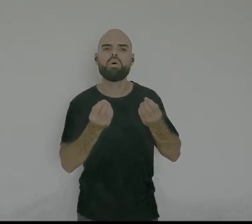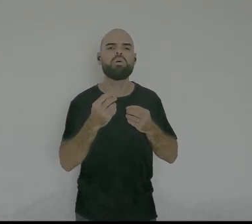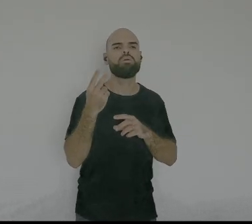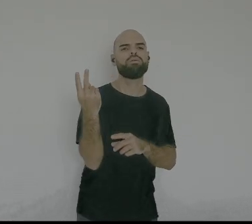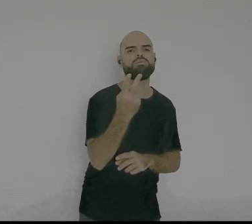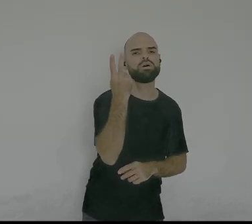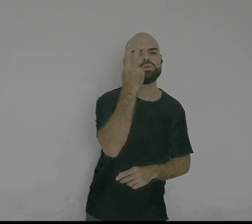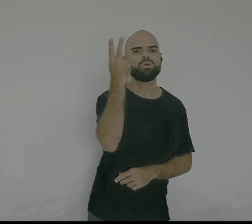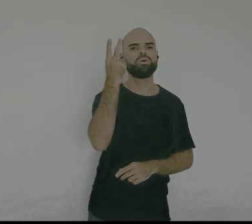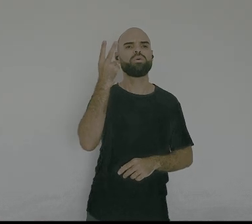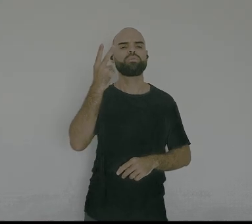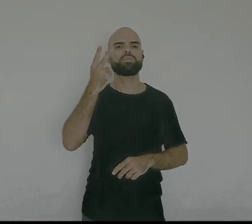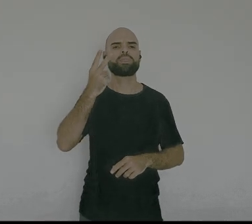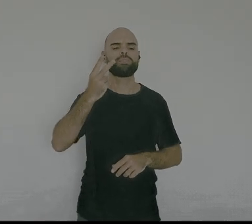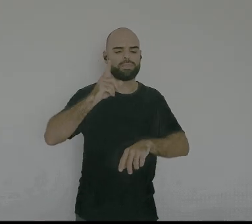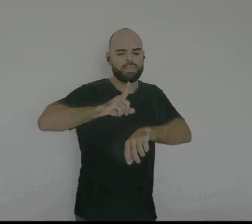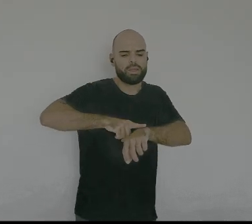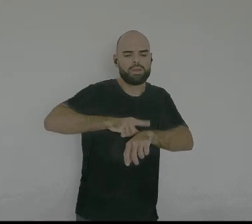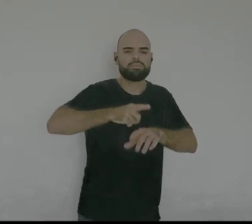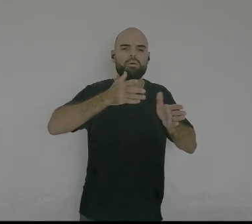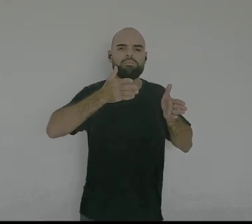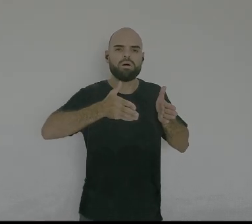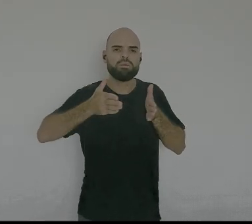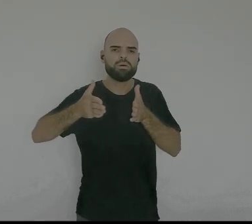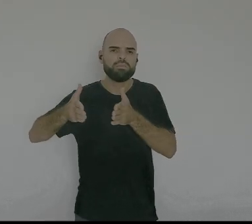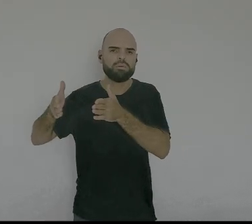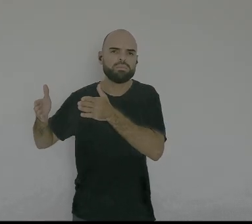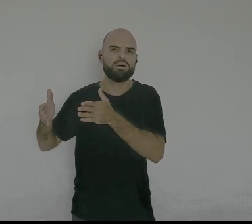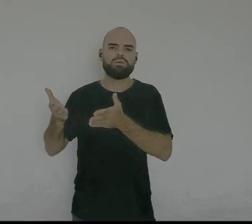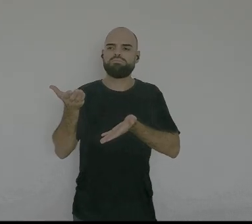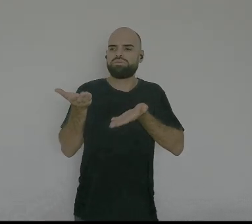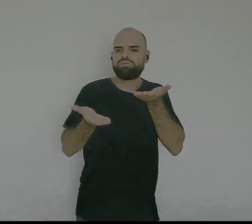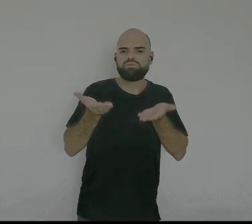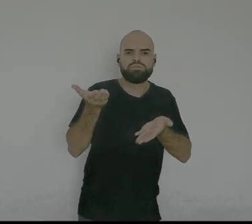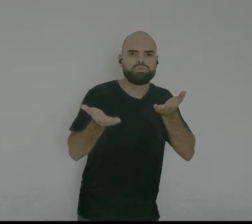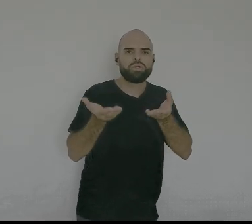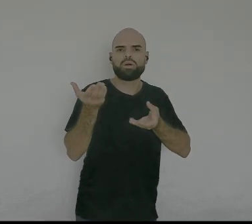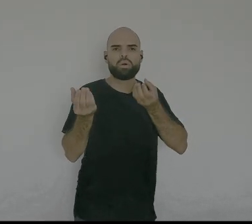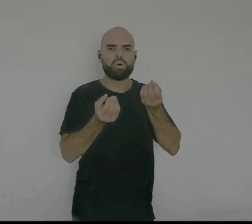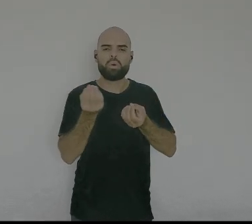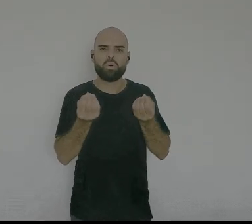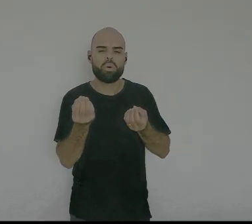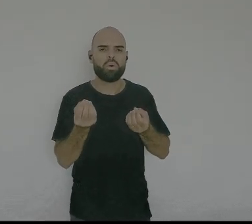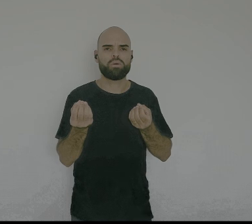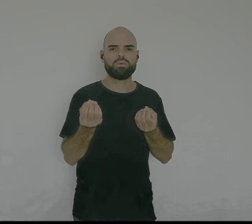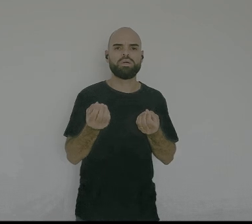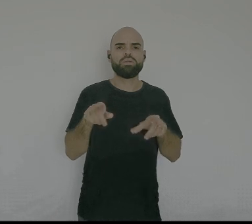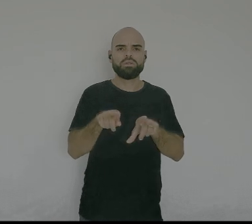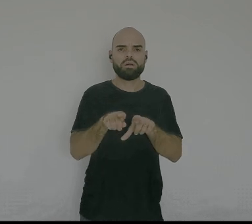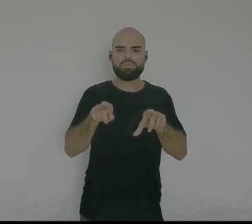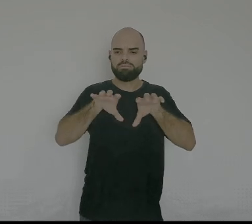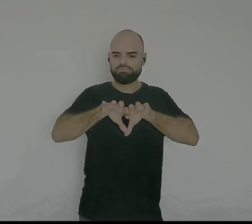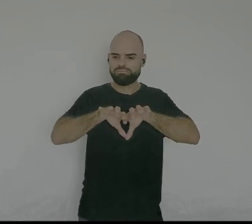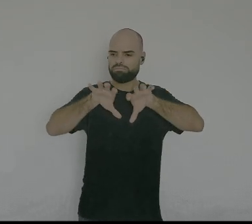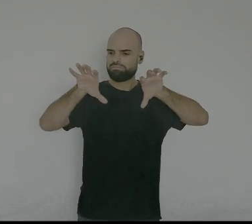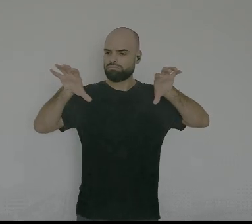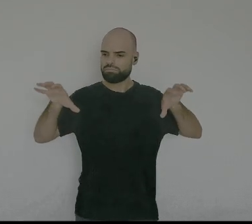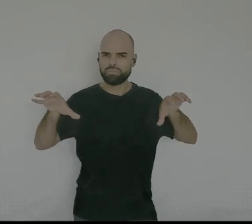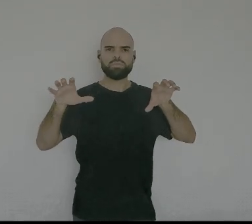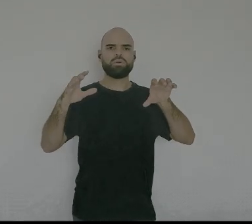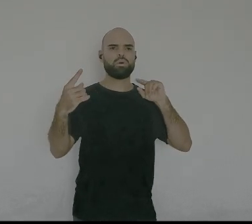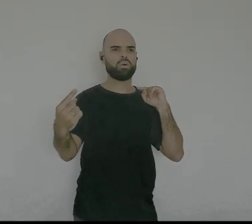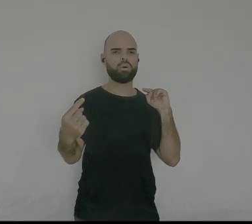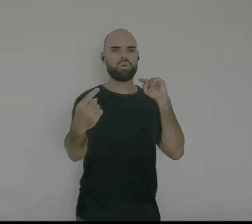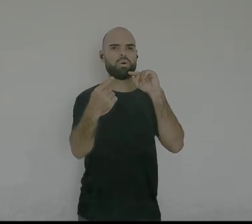Definição de como calcular o indicador, fontes de informação, periodicidade de medida, âmbito territorial de medida e